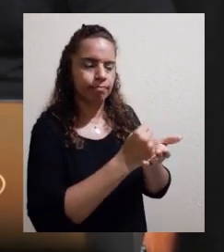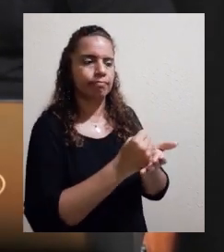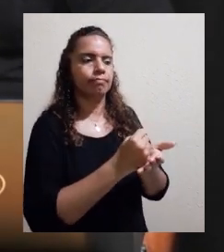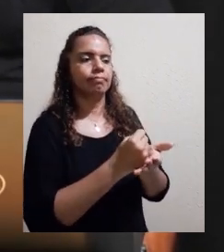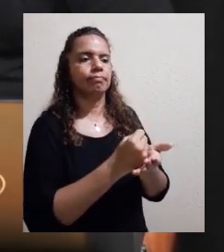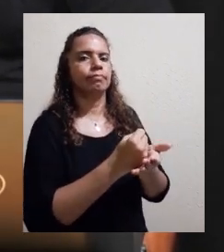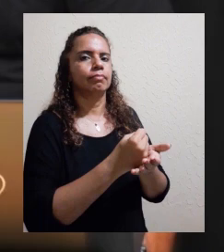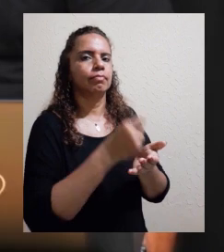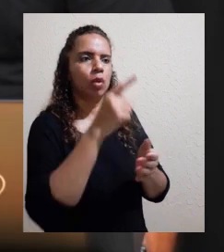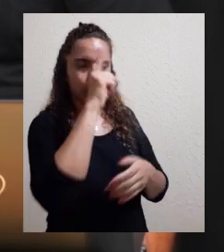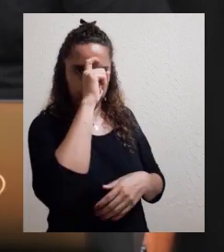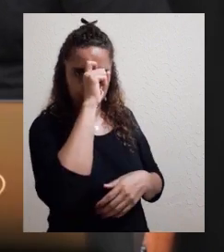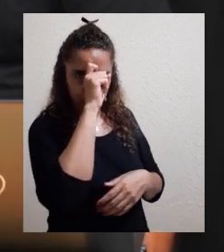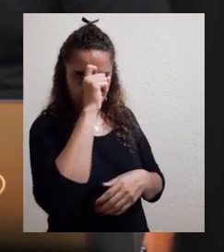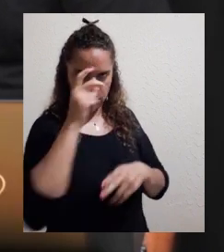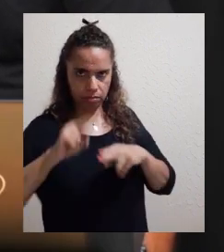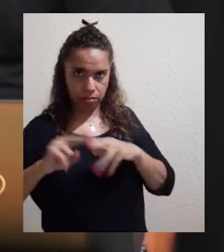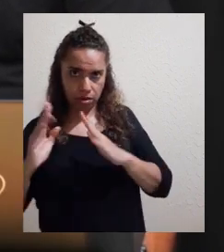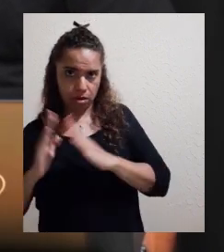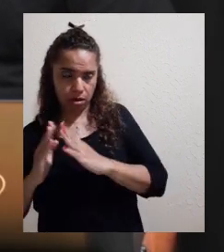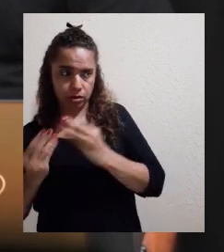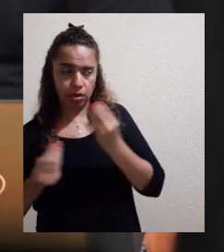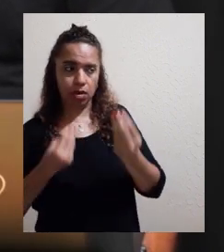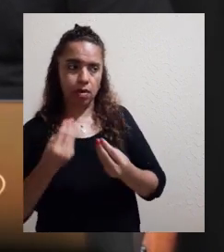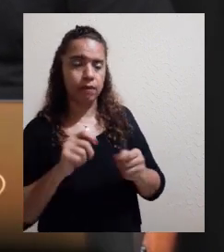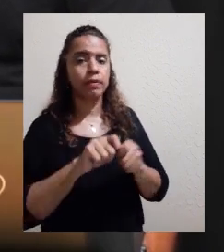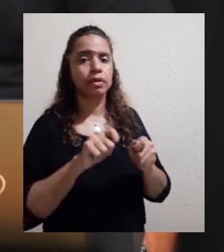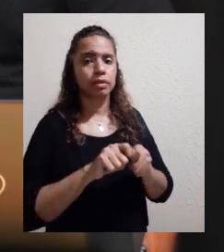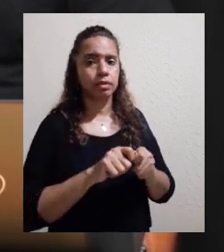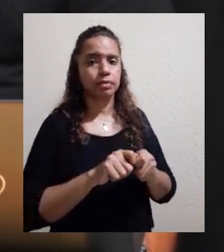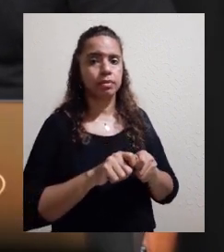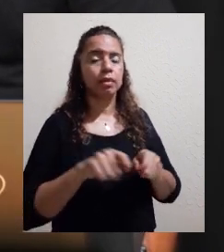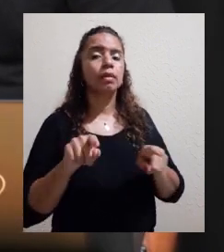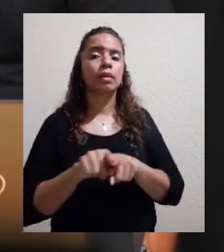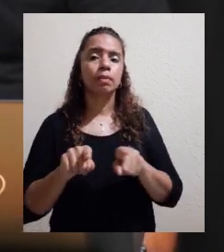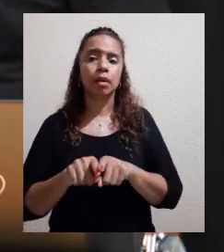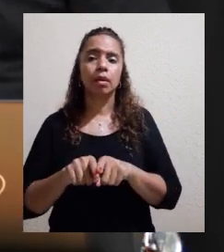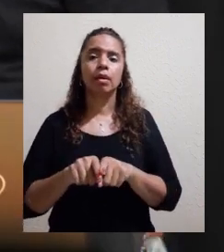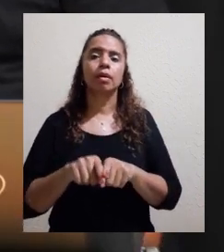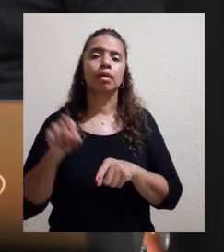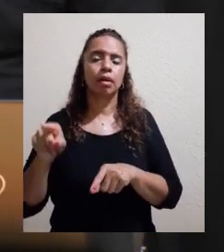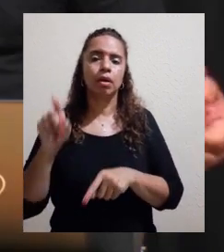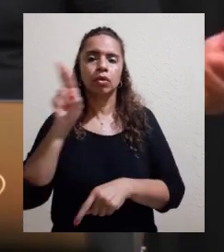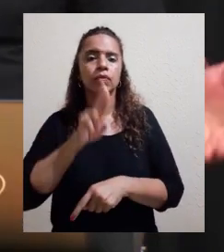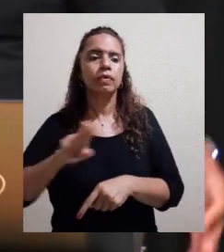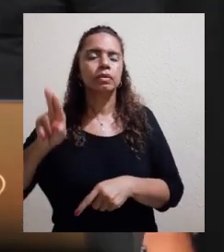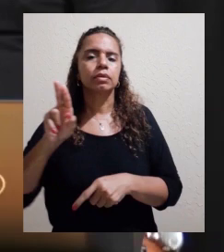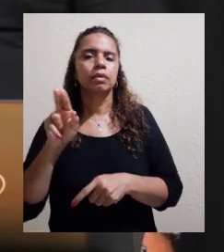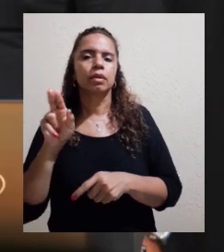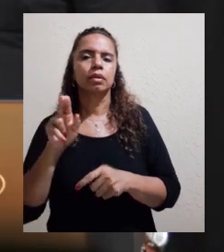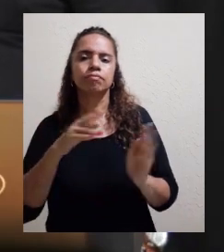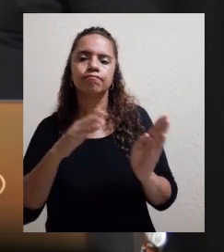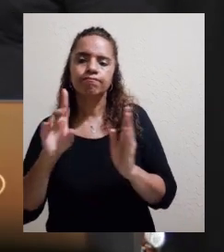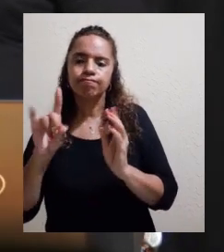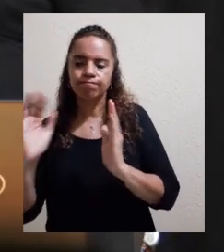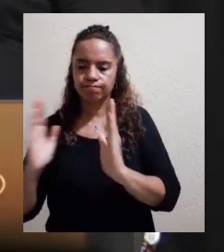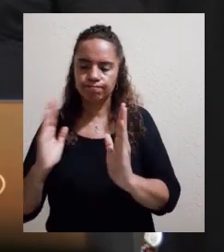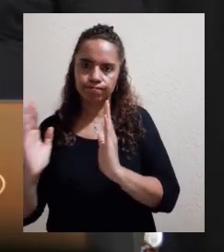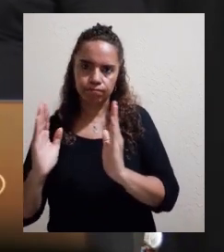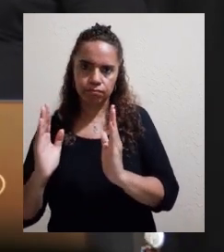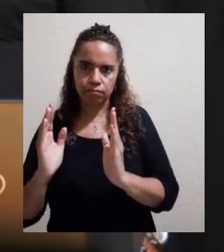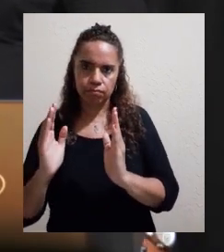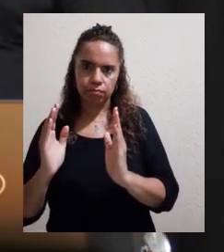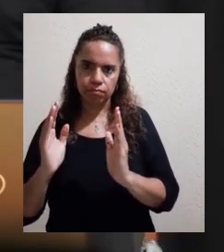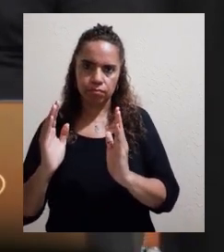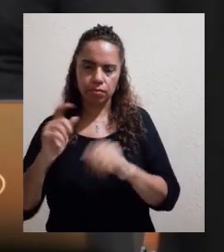E somar isso, o retorno de 15 dias pelas universidades não é muito precoce ou o tempo é suficiente para controle? Certo. Então, a